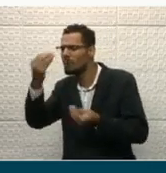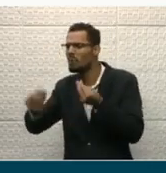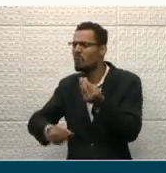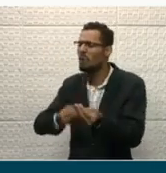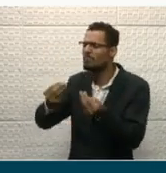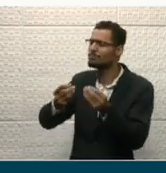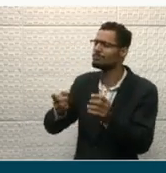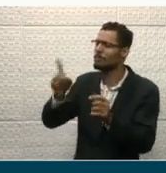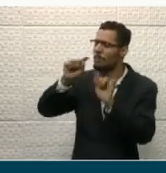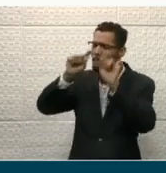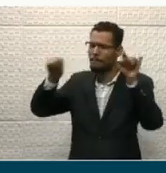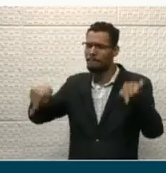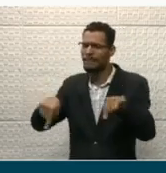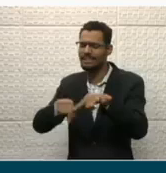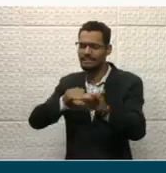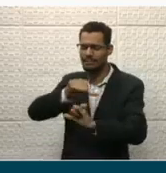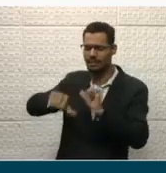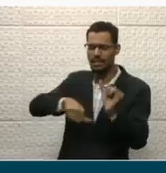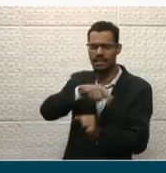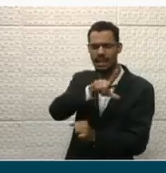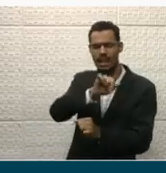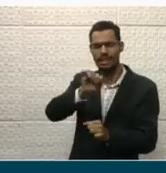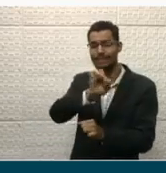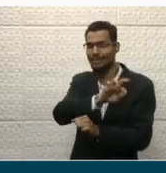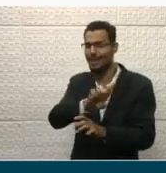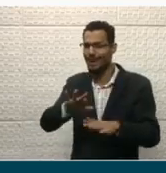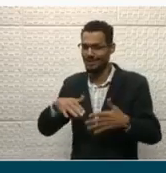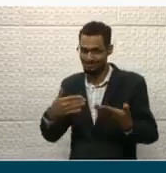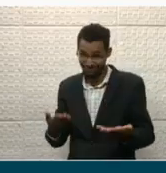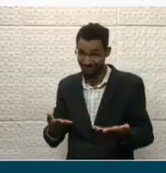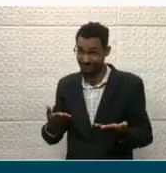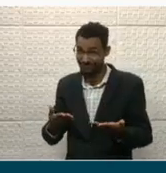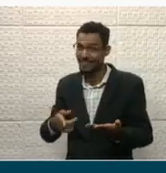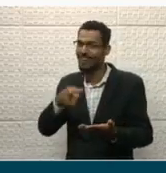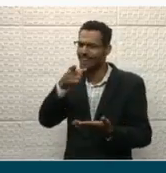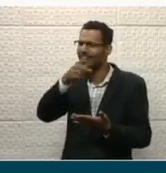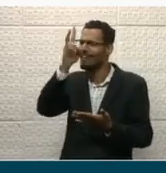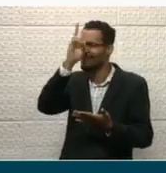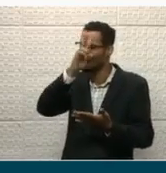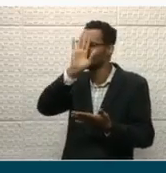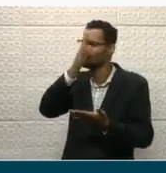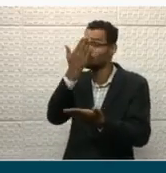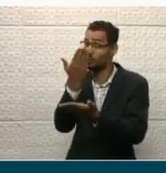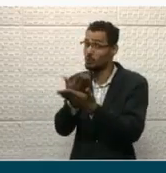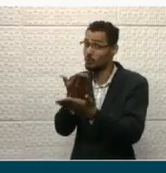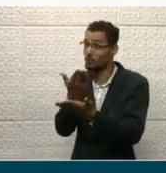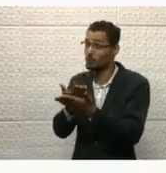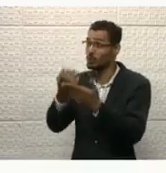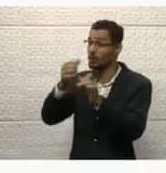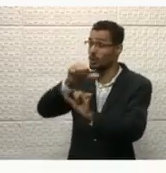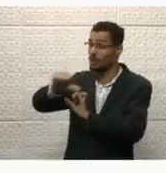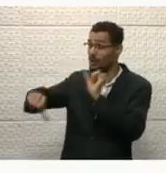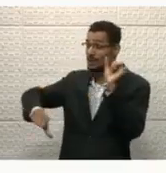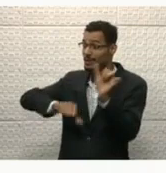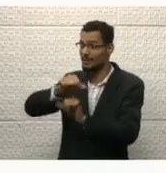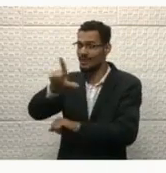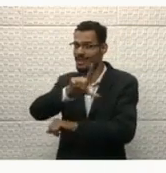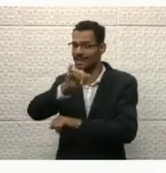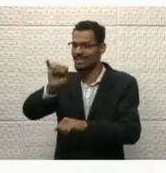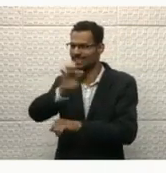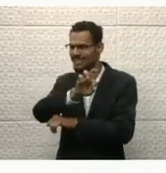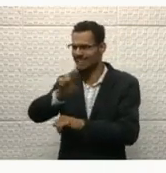matriz à transformação linear? Bom, inicialmente, vamos retomar o que nós já estudamos sobre transformações